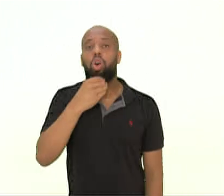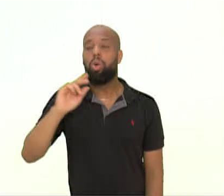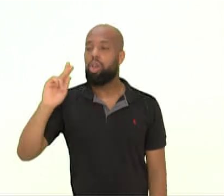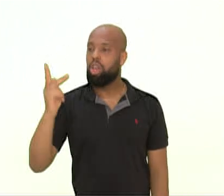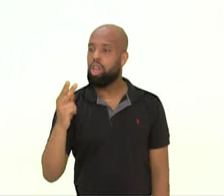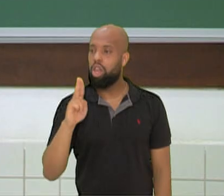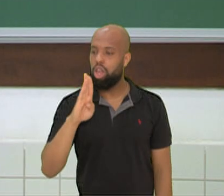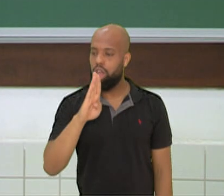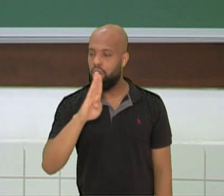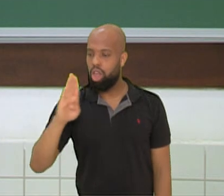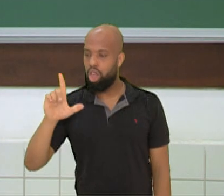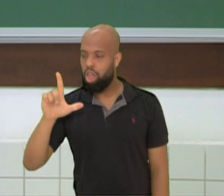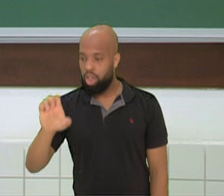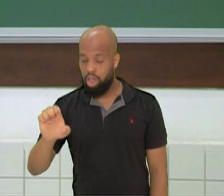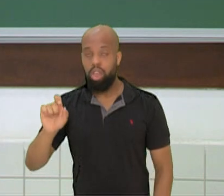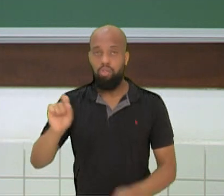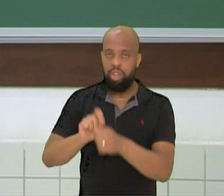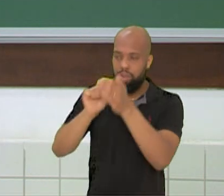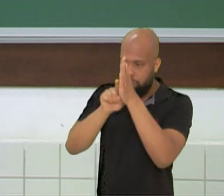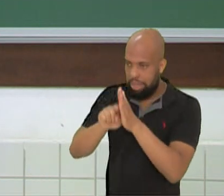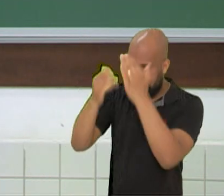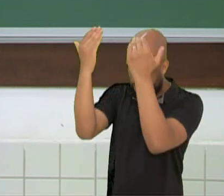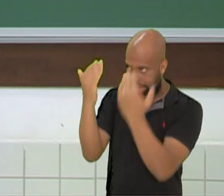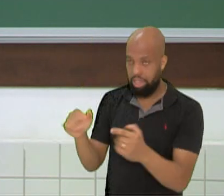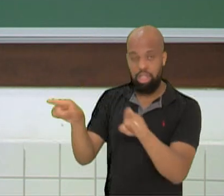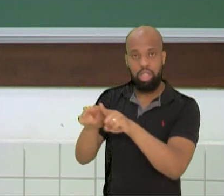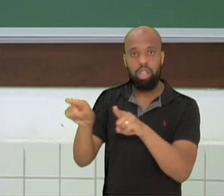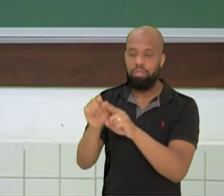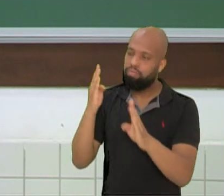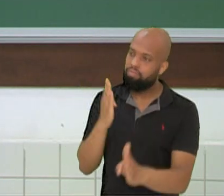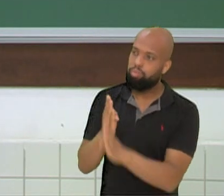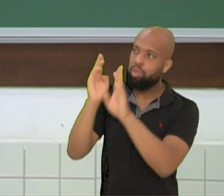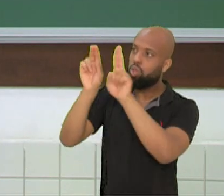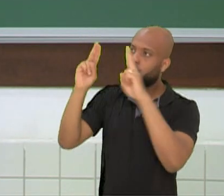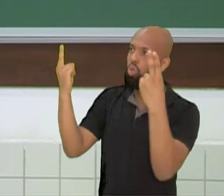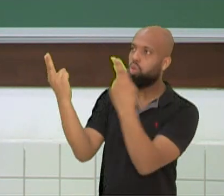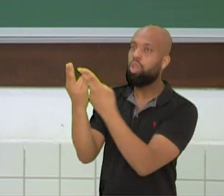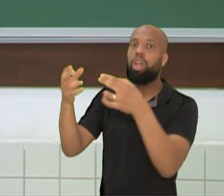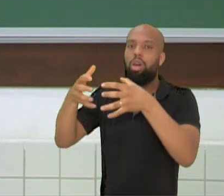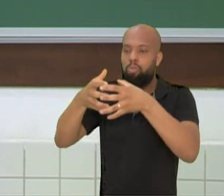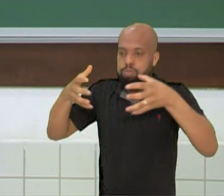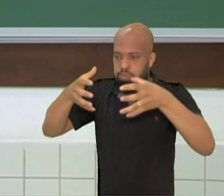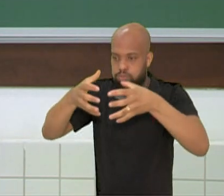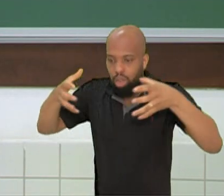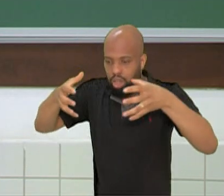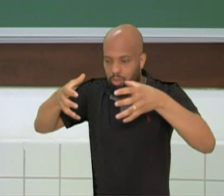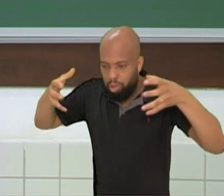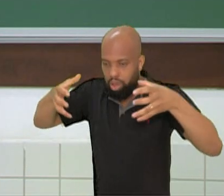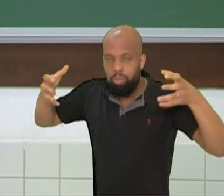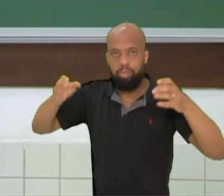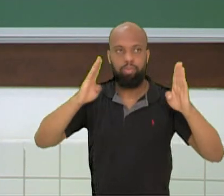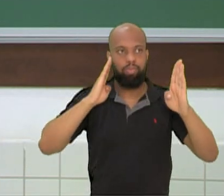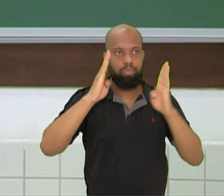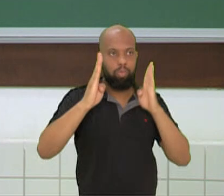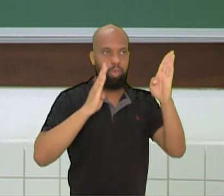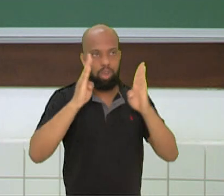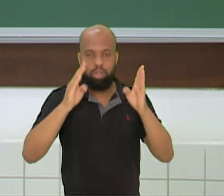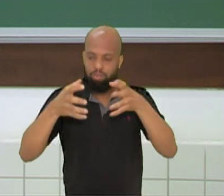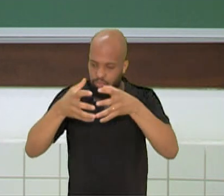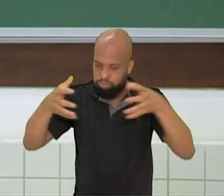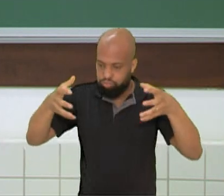fazendo essas pesquisas, essas análises, evidenciando então que o universo está em expansão, num período que é chamado então como